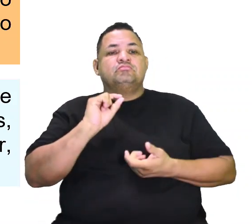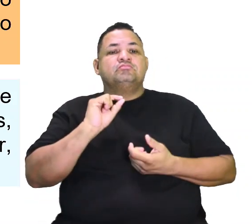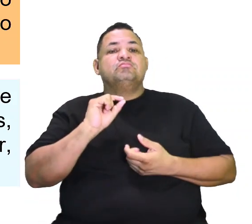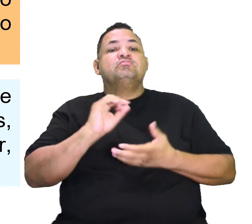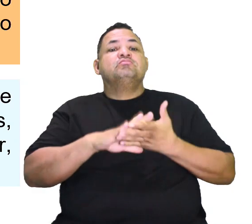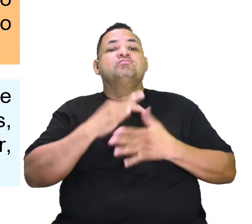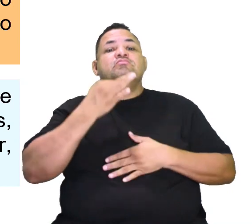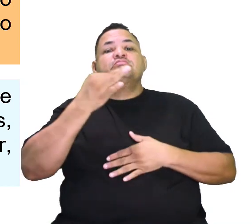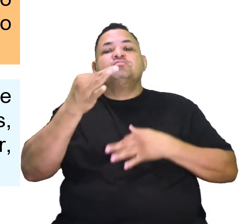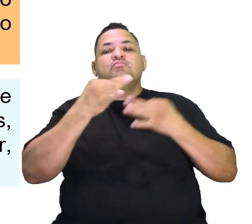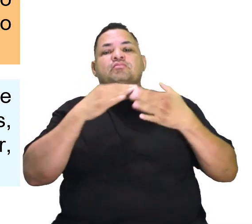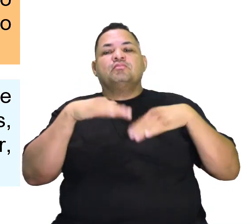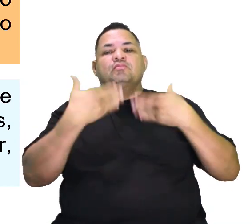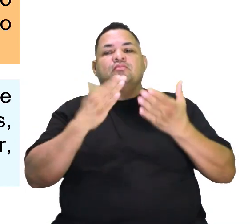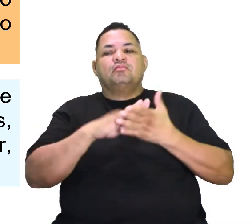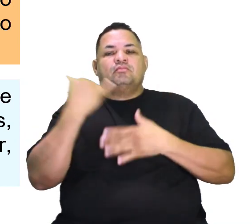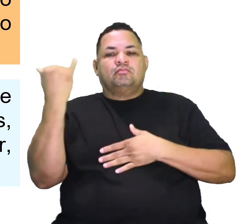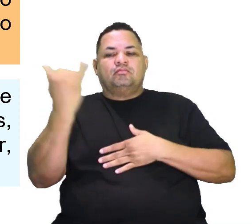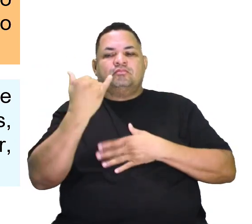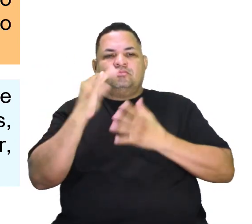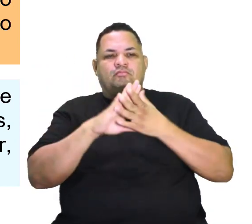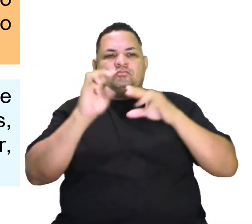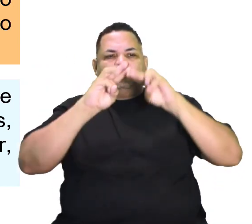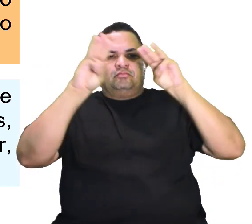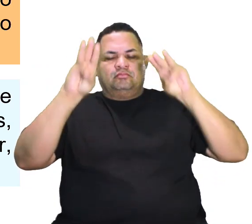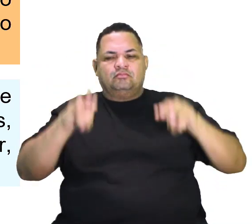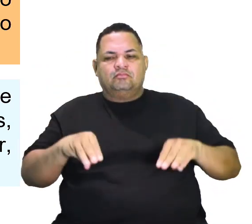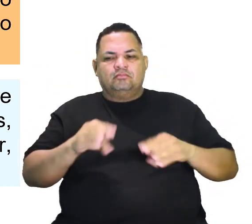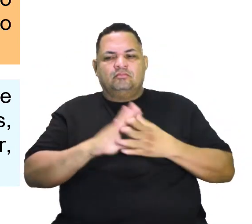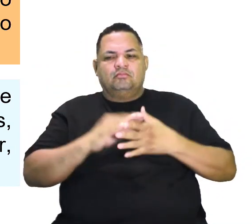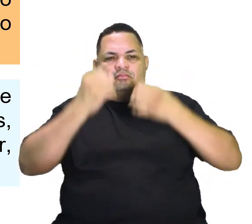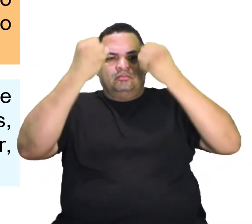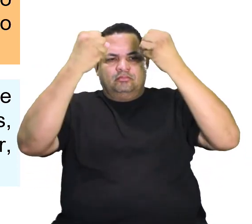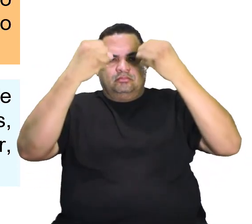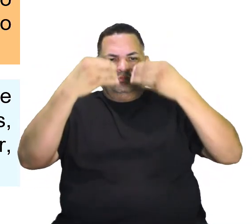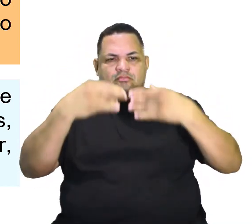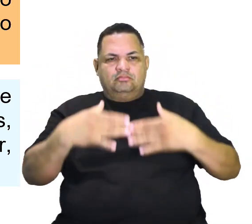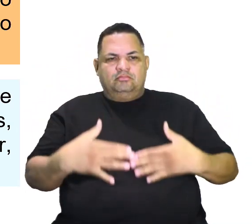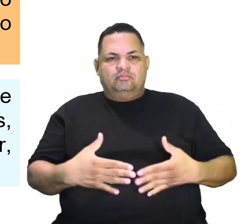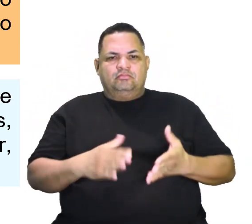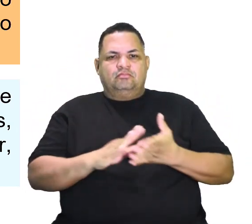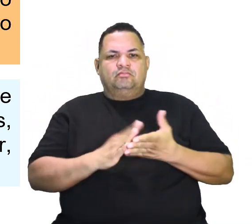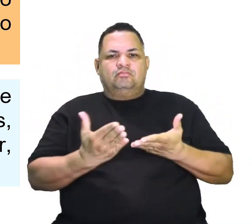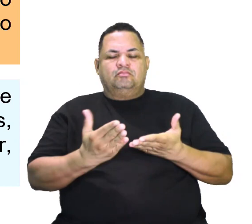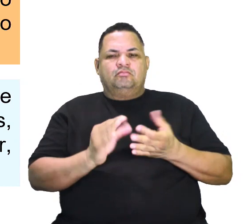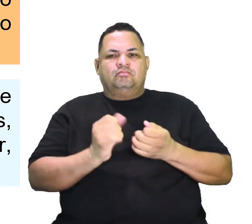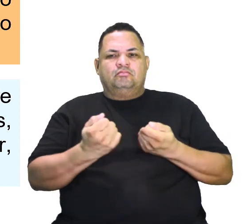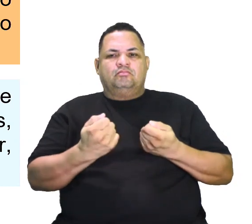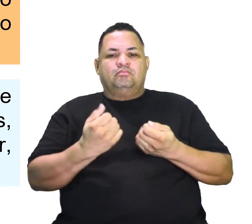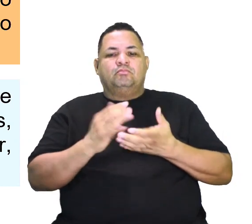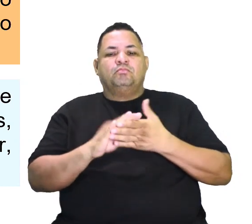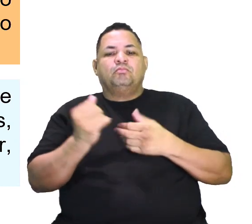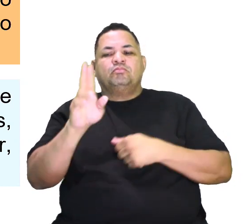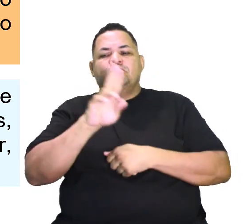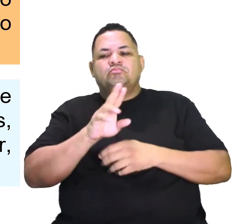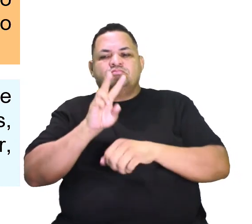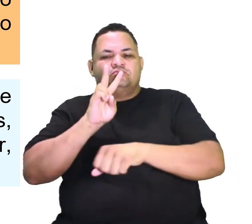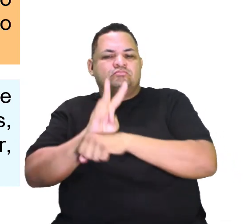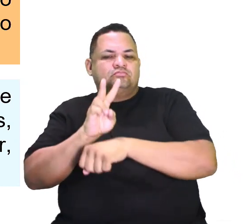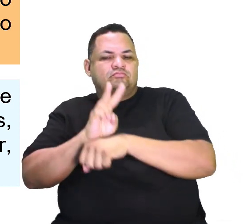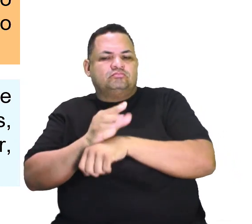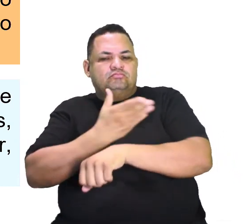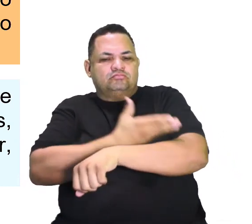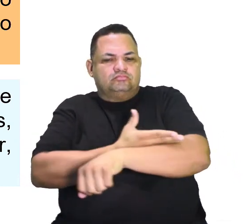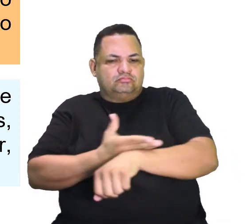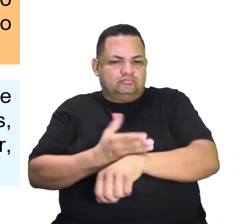pergunta: na sua opinião, qual é a importância de um museu? Né? Ele pode ser usado para preservar costumes e